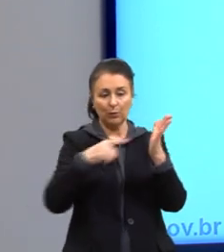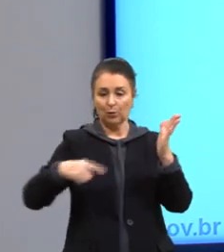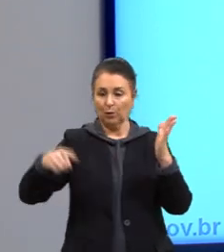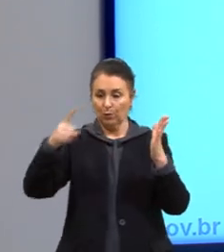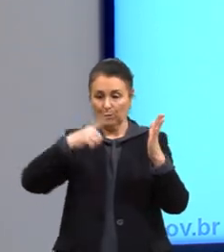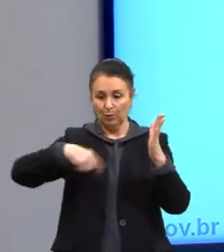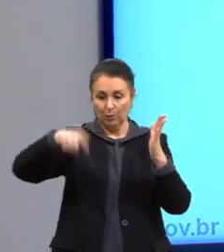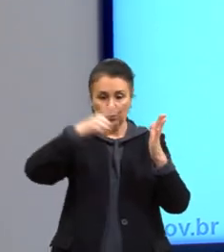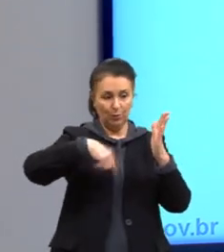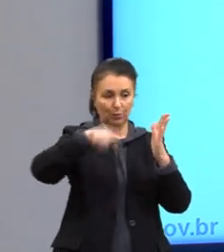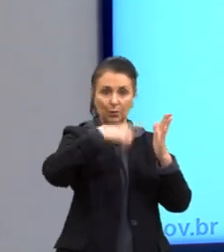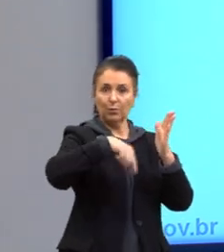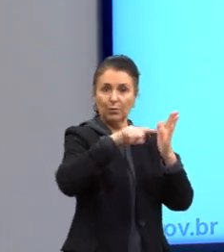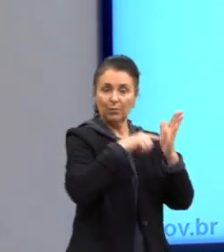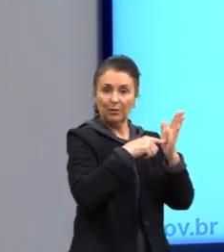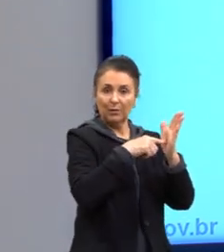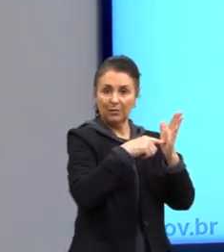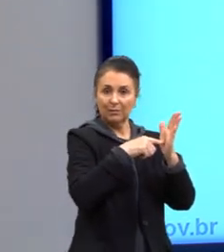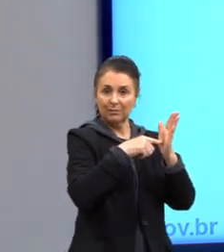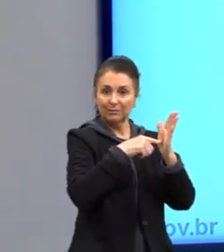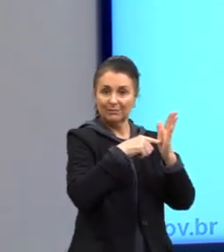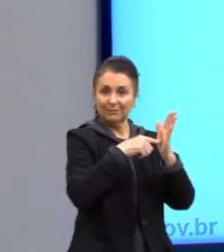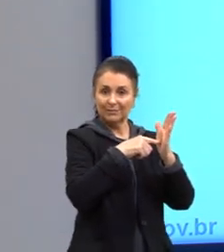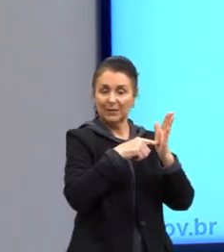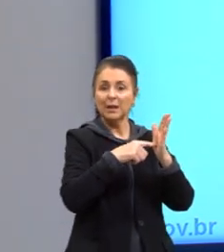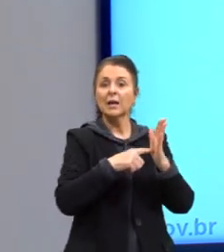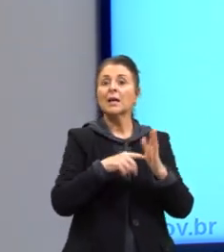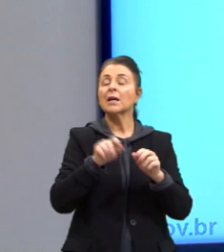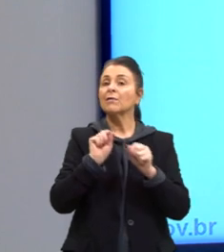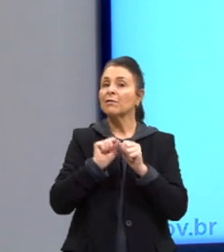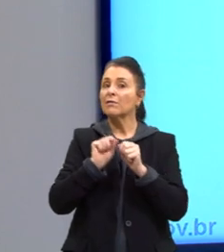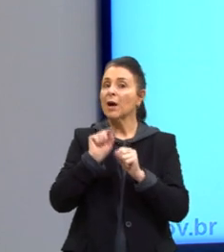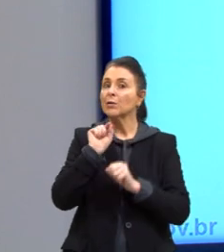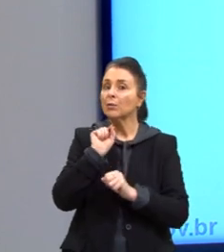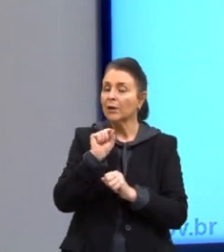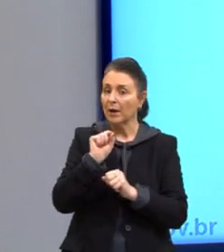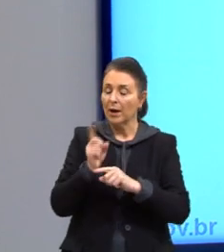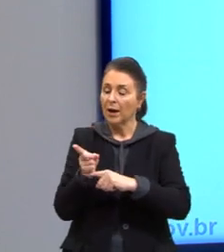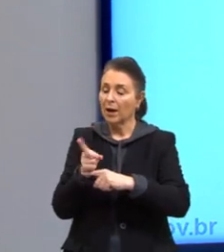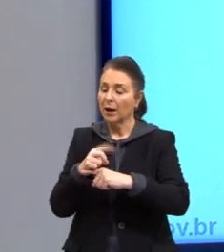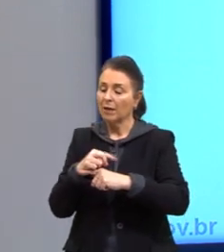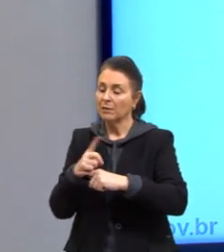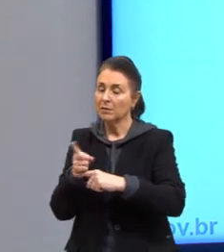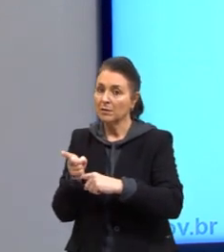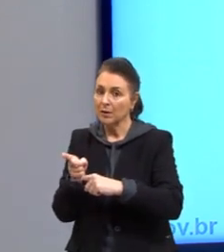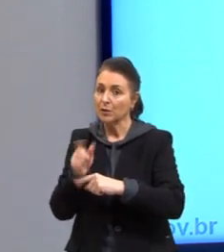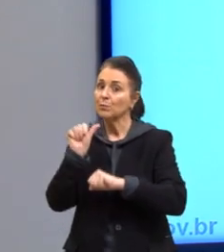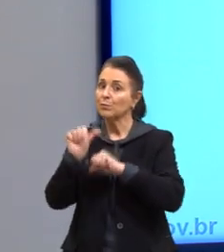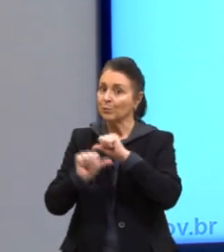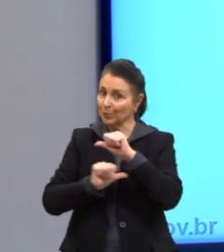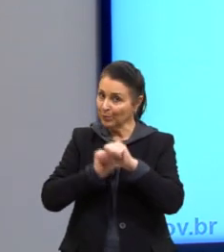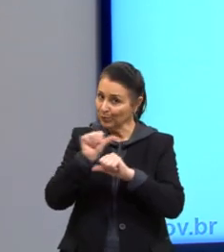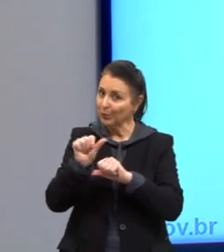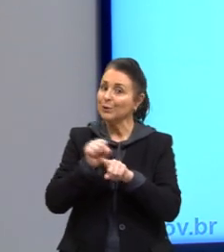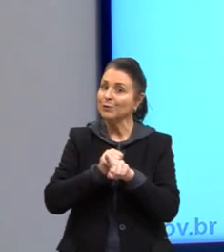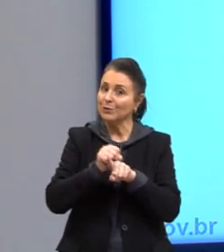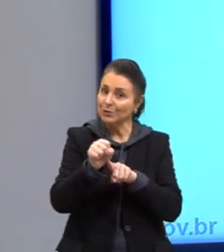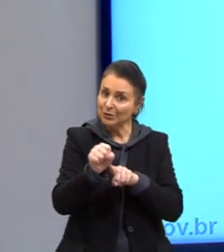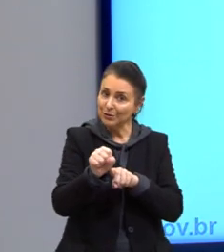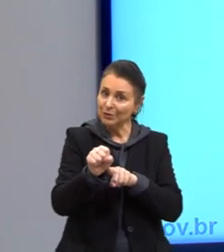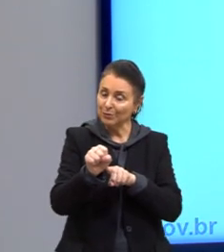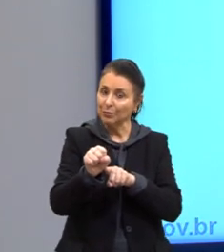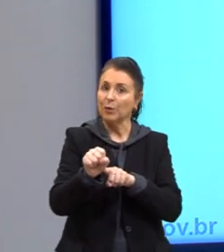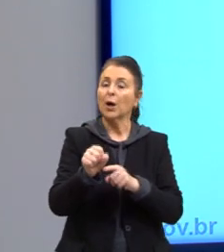vejam apontando para o centro e isso faz com que a nossa velocidade mude o sentido dela apesar de